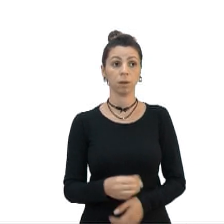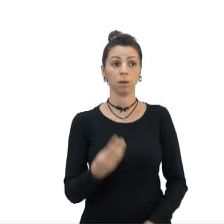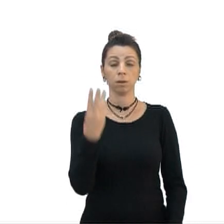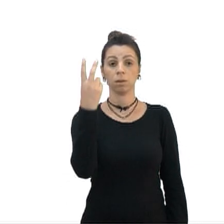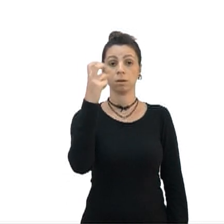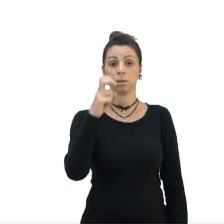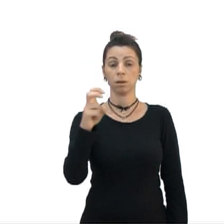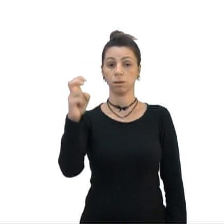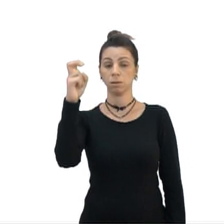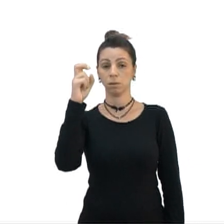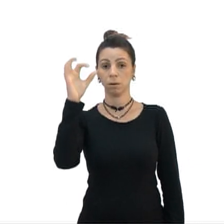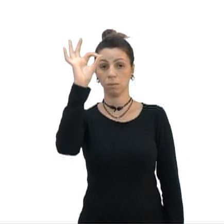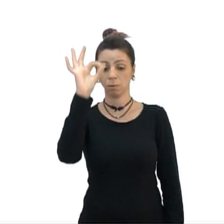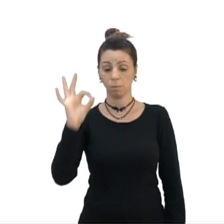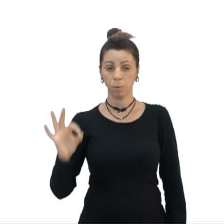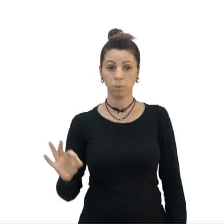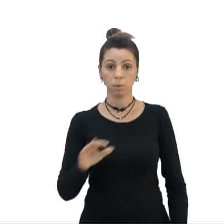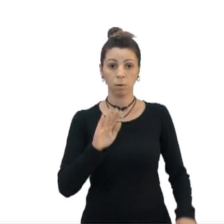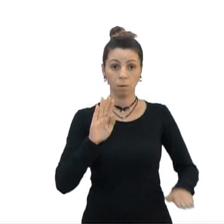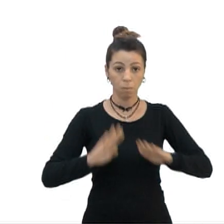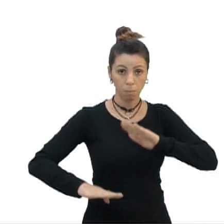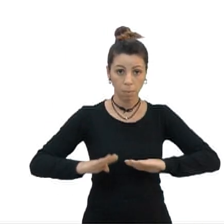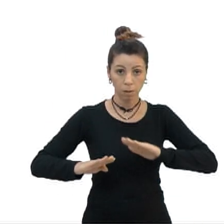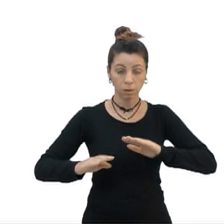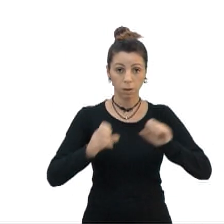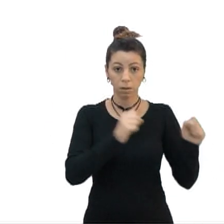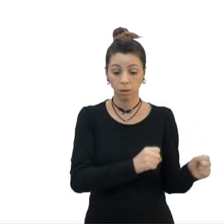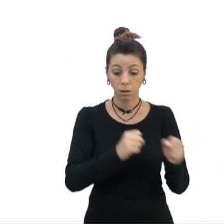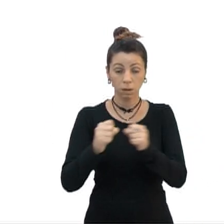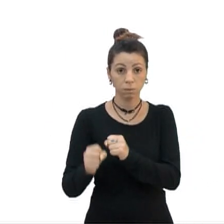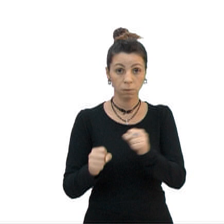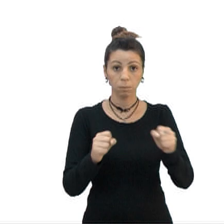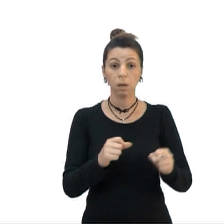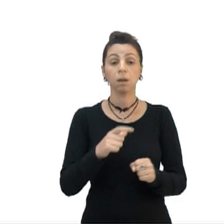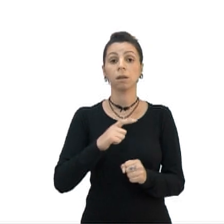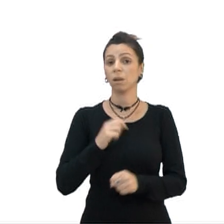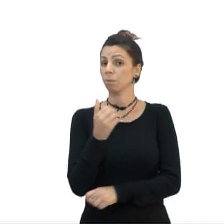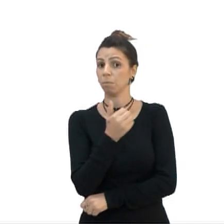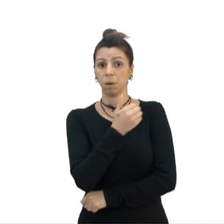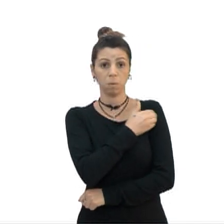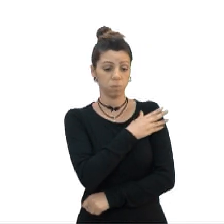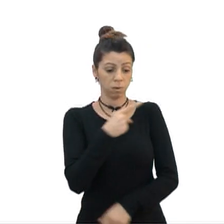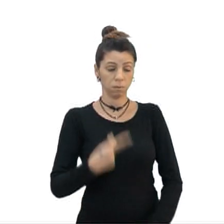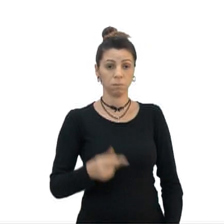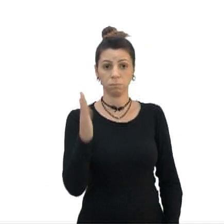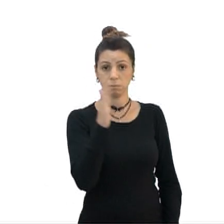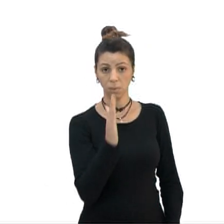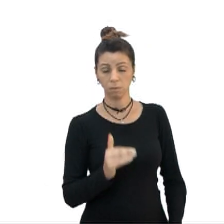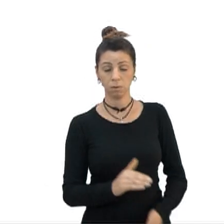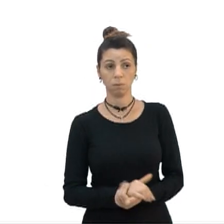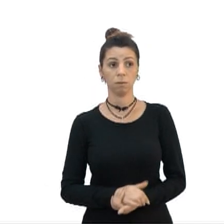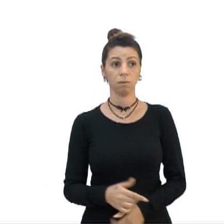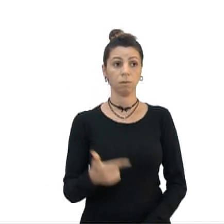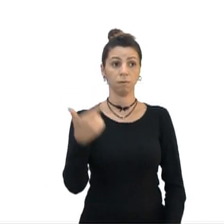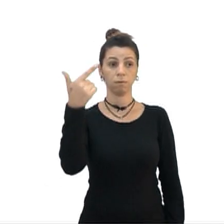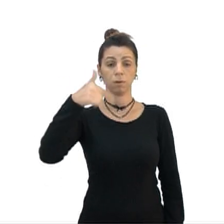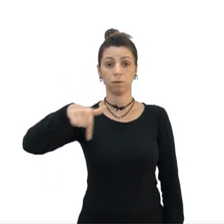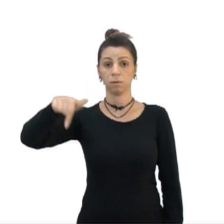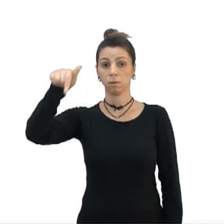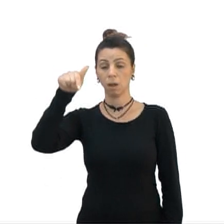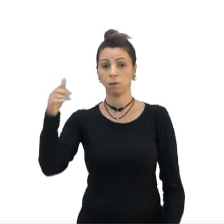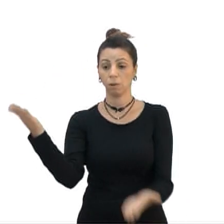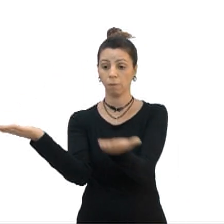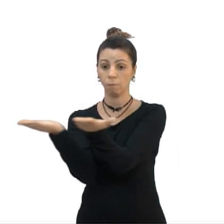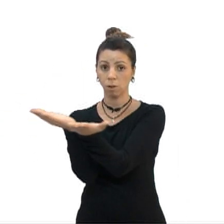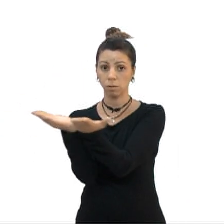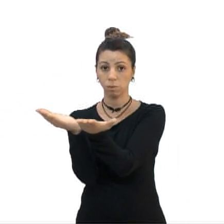Umbanda e Candomblé. É a religião que mais se tem preconceito hoje no Brasil. Tá? 27% eram